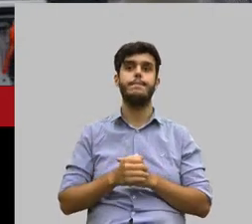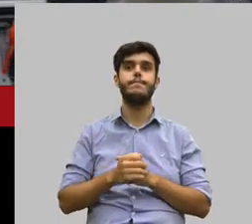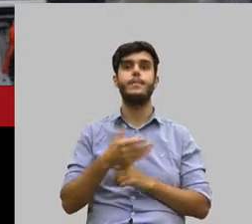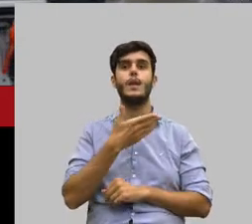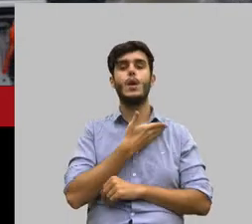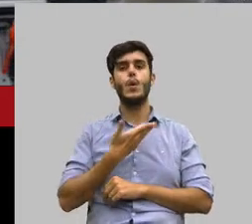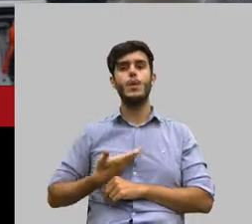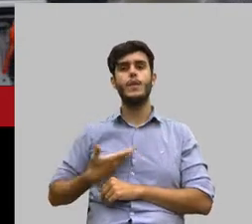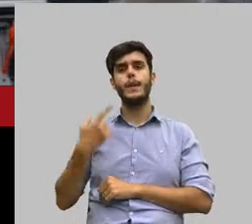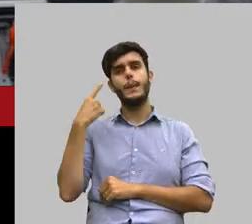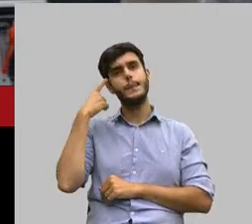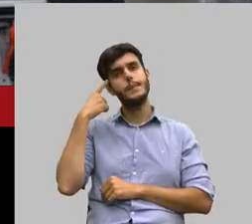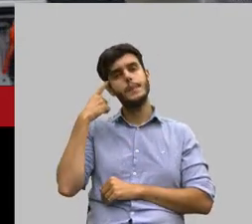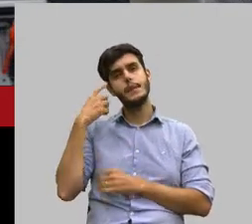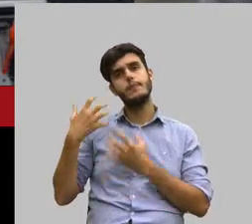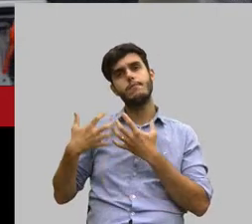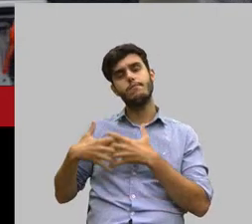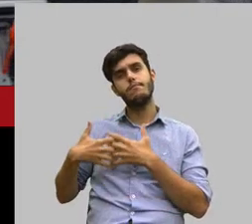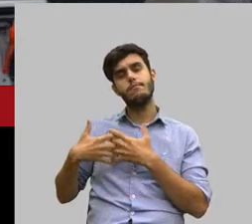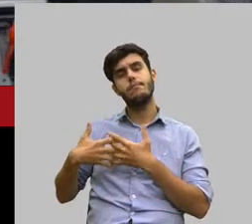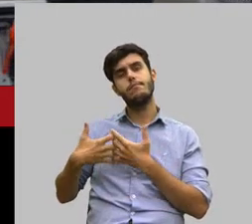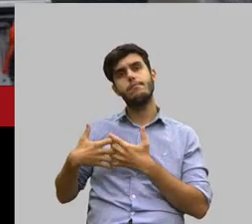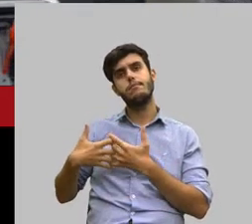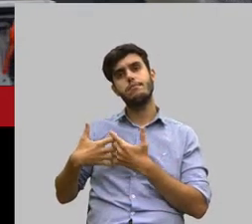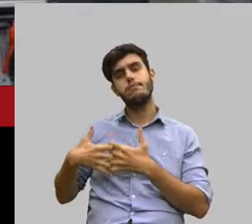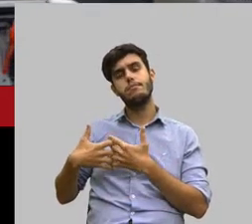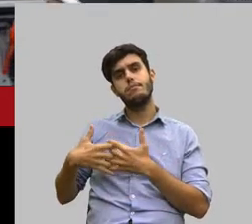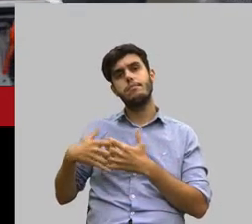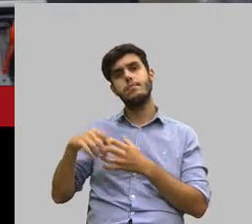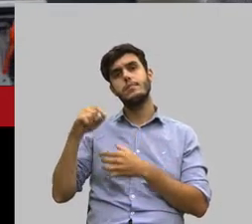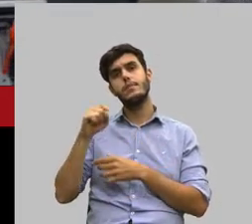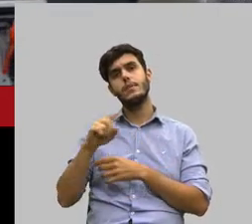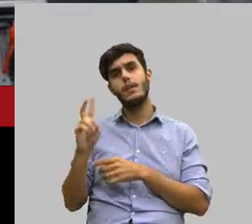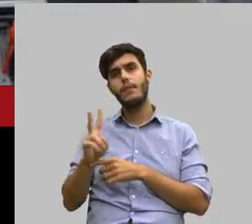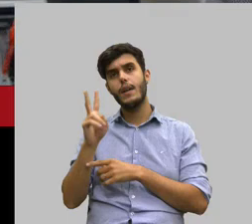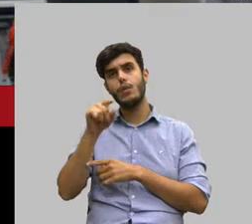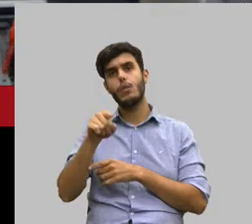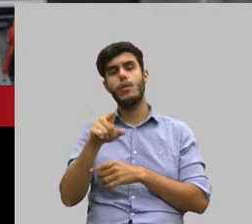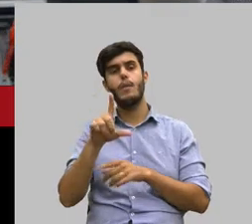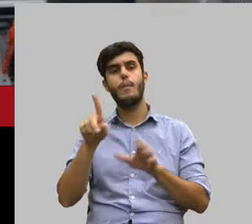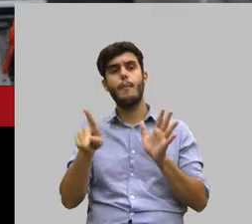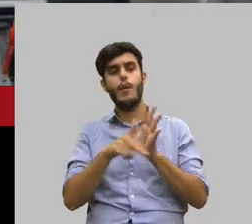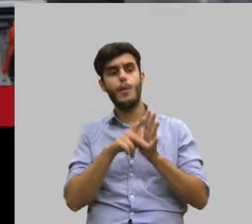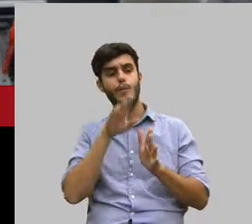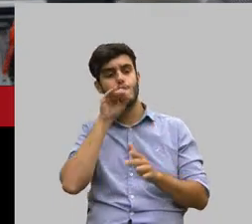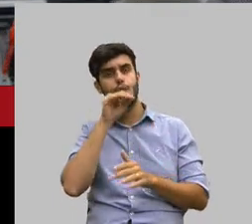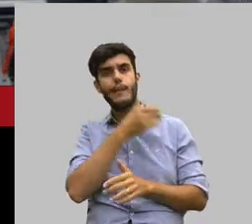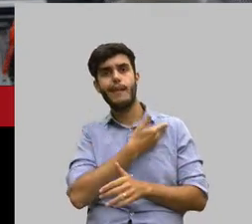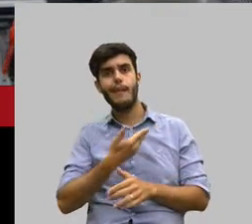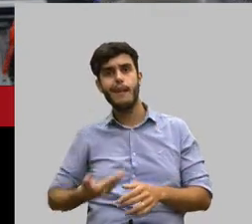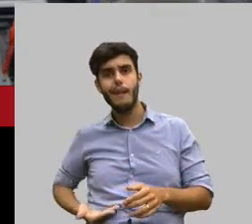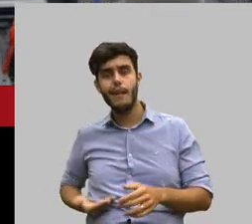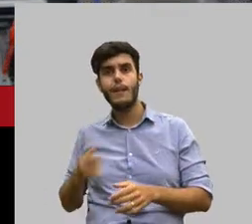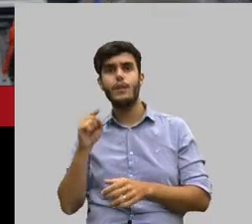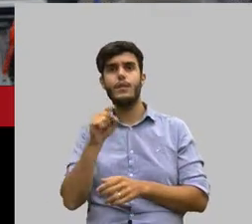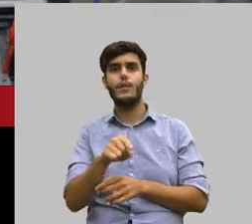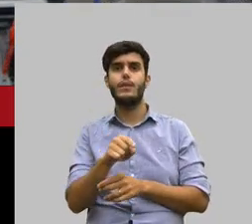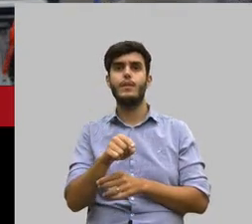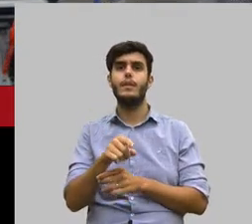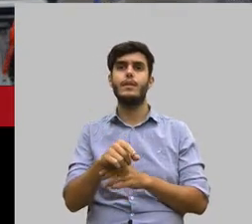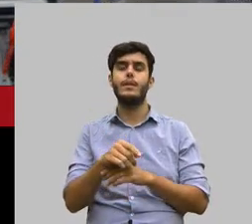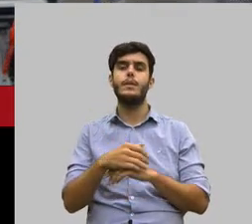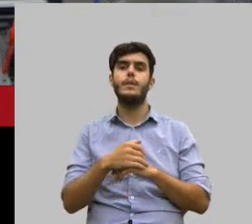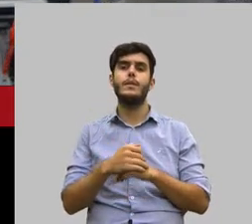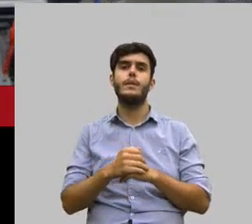eh em valorizar os seus servidores com esse forte